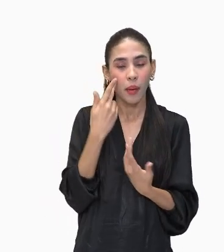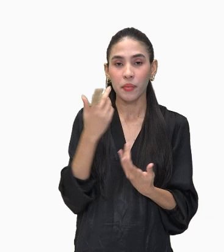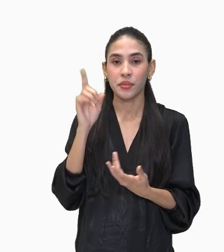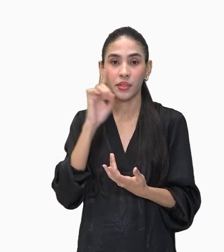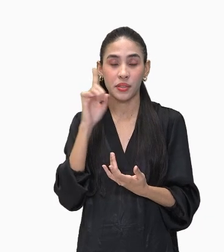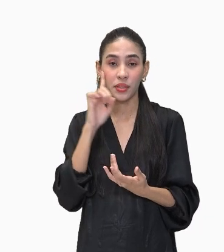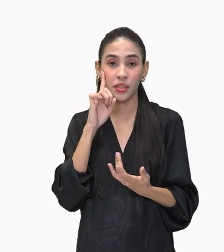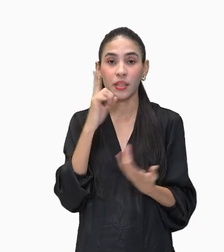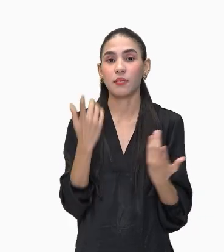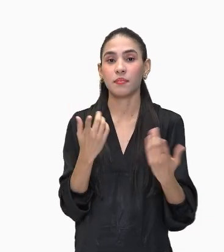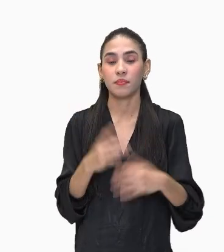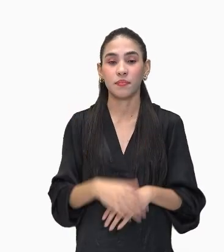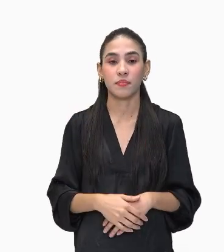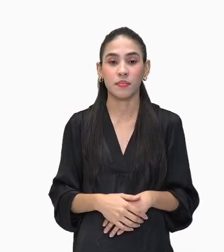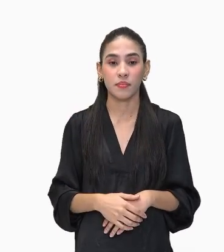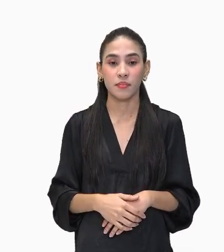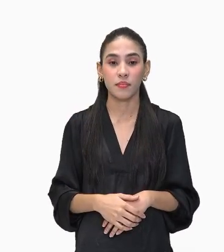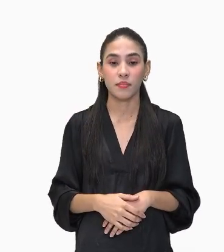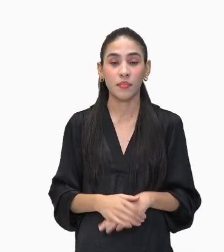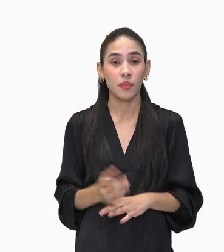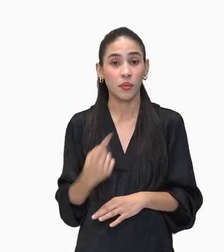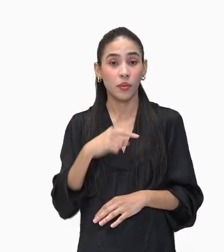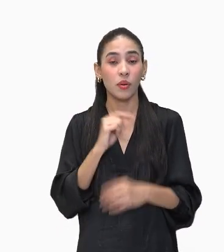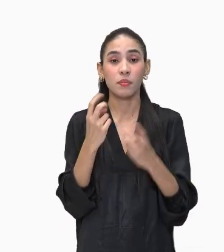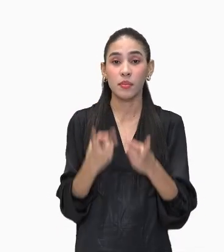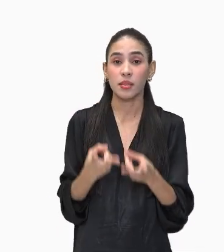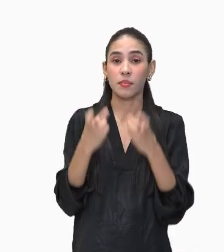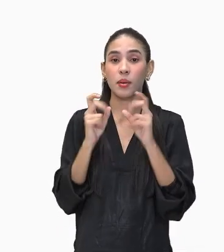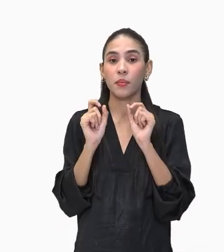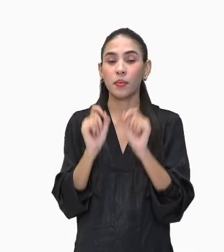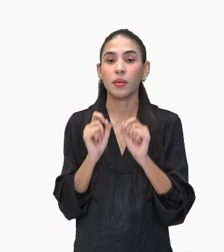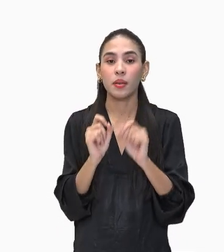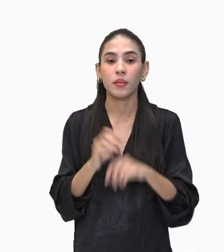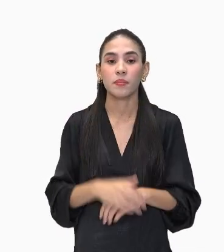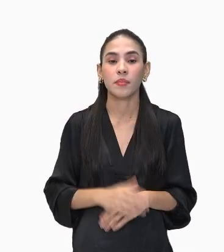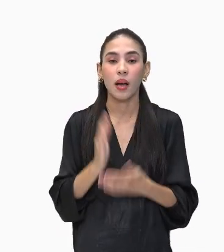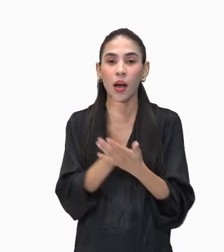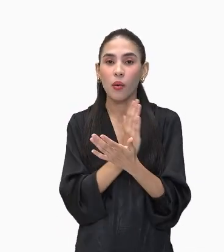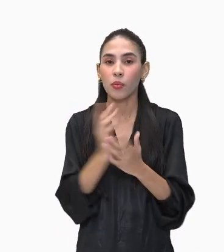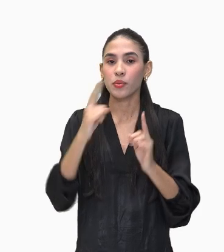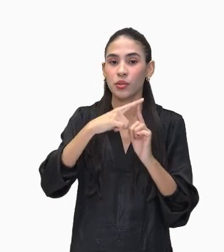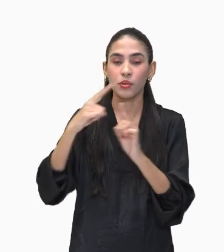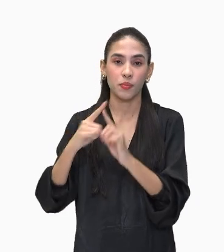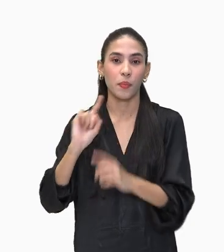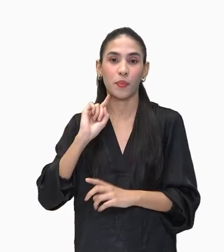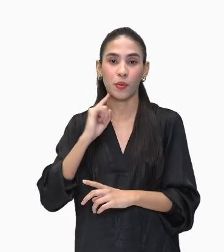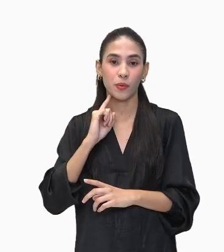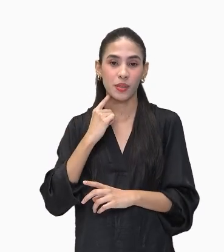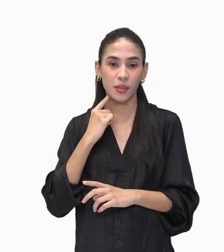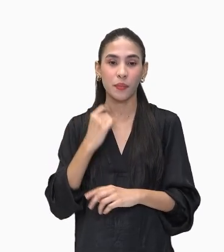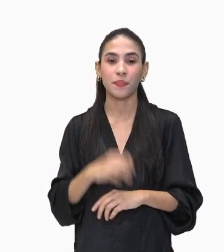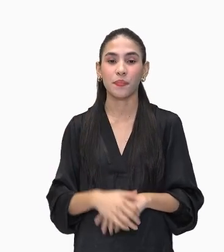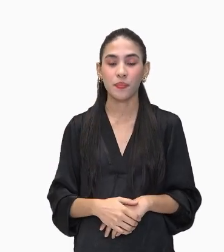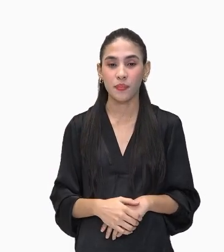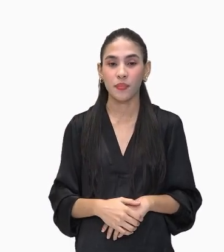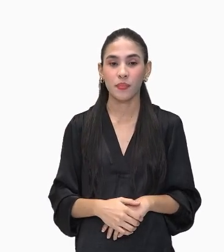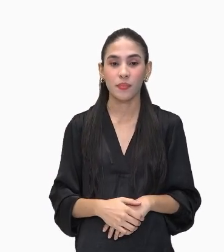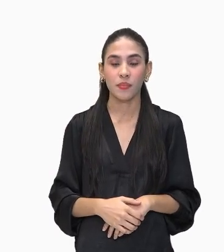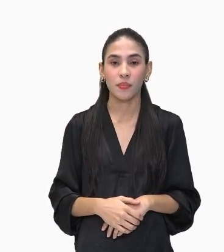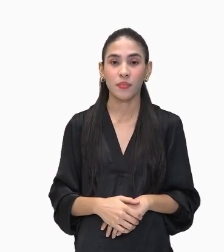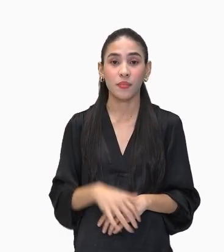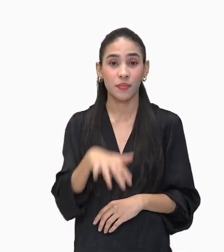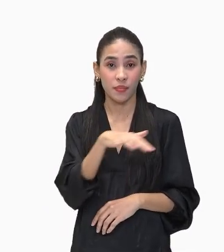dia, né, nos últimos tempos, nós vermos aí alguns tipos de poluição, né, na